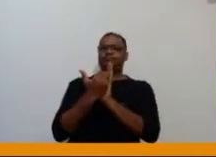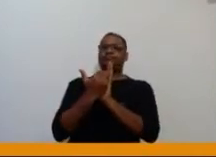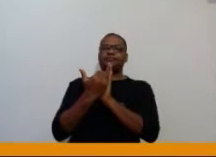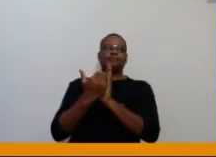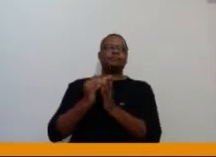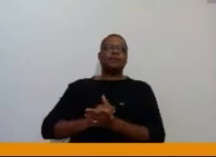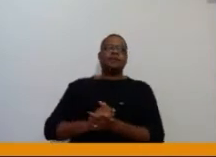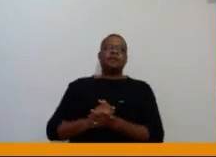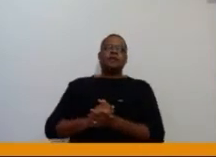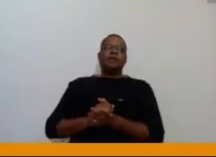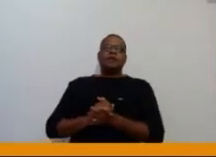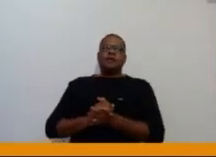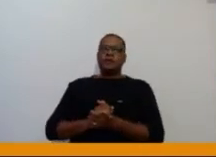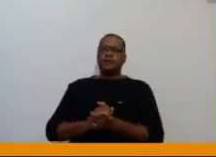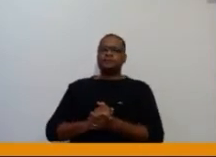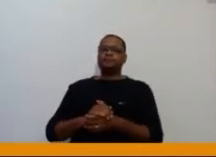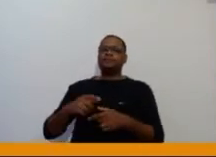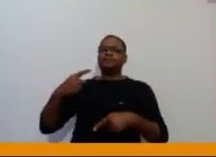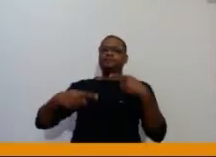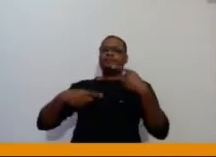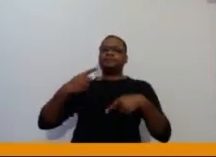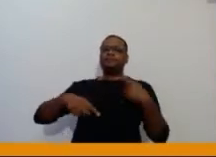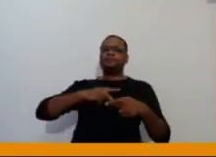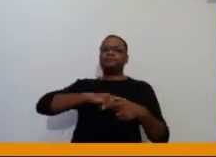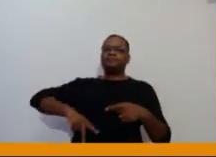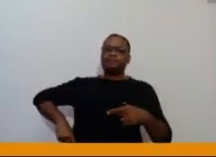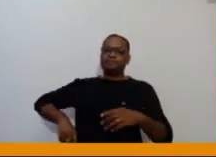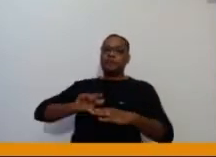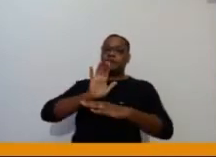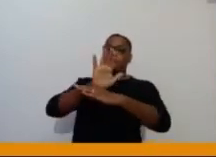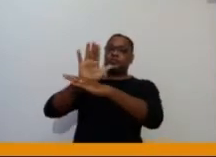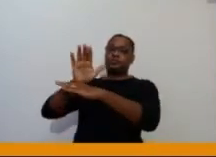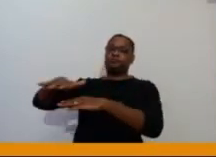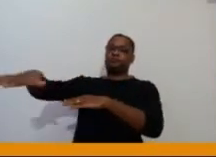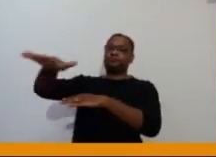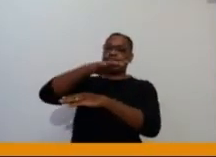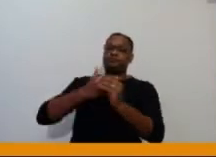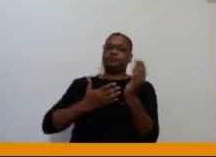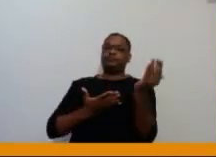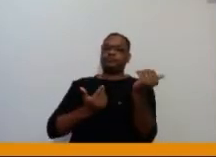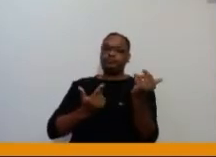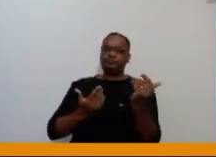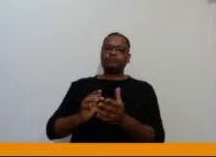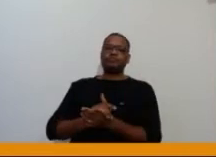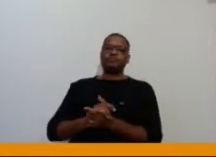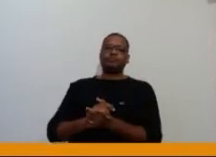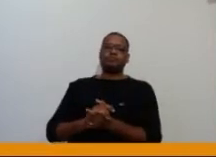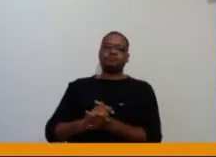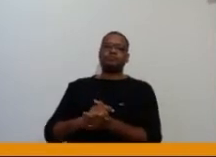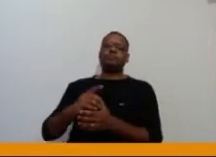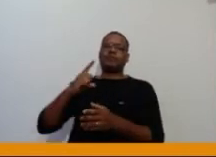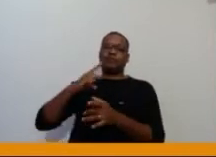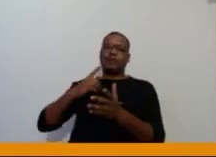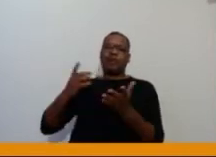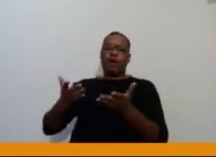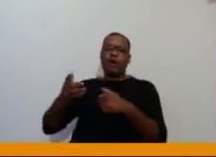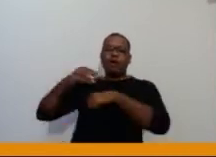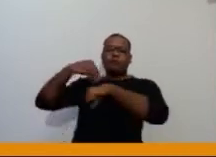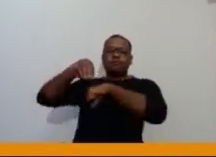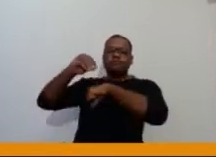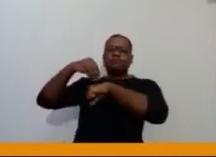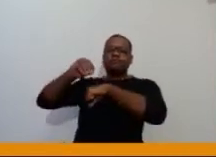política pública da juventude. Então, eu estou fazendo trazendo, por exemplo, exemplificando com o